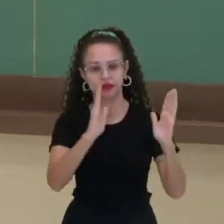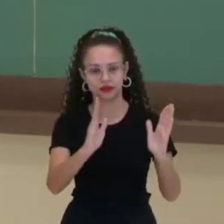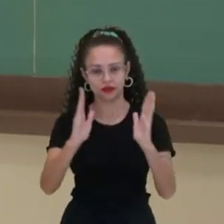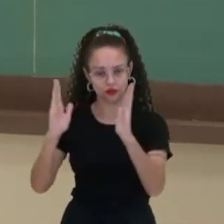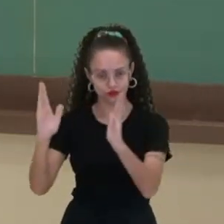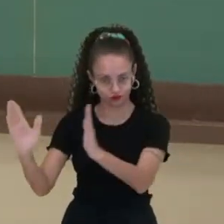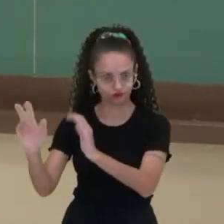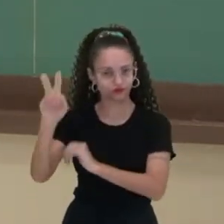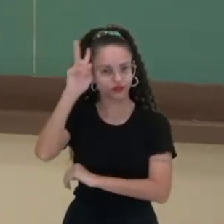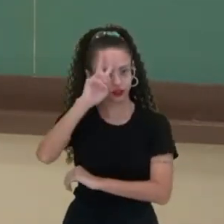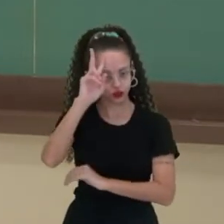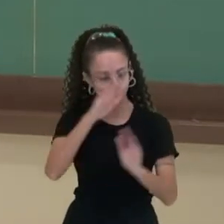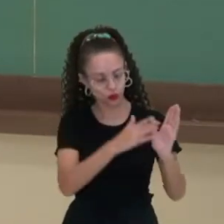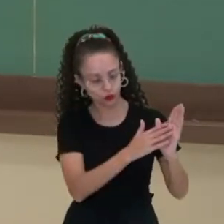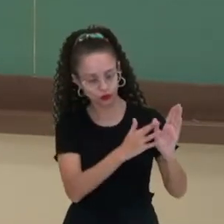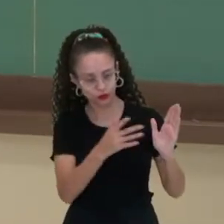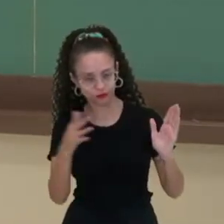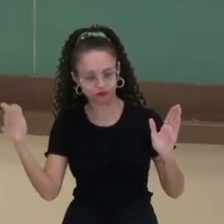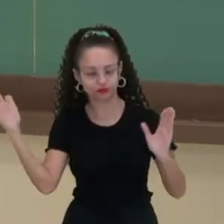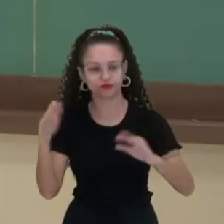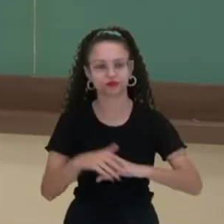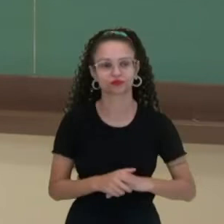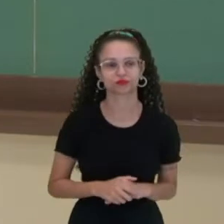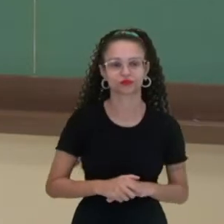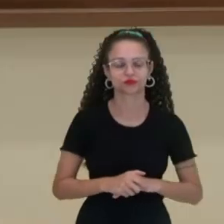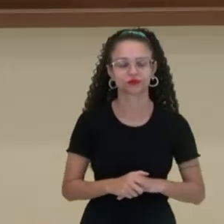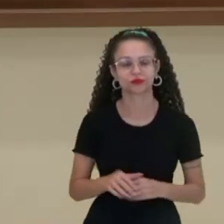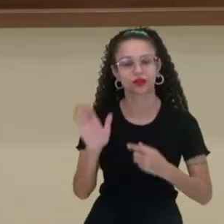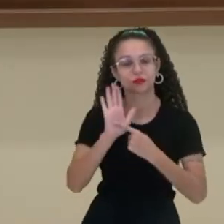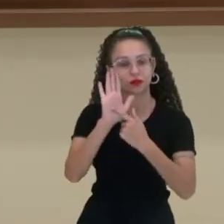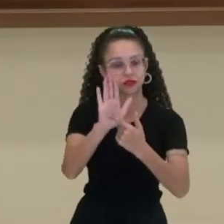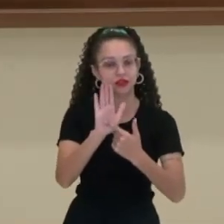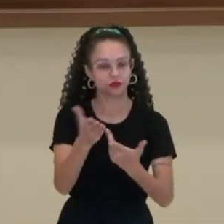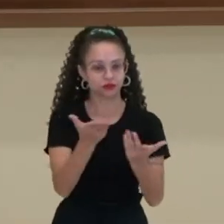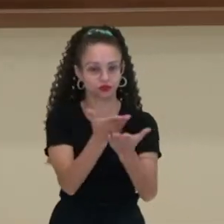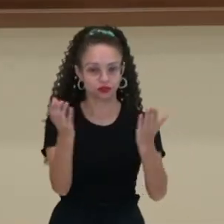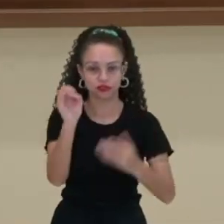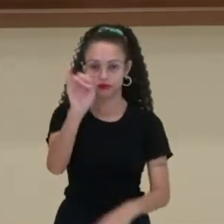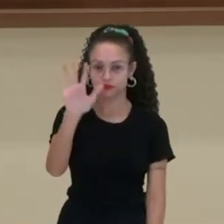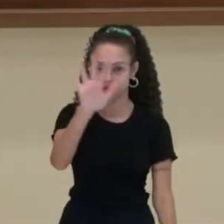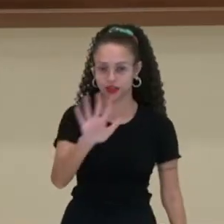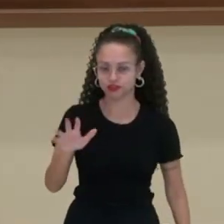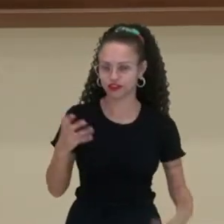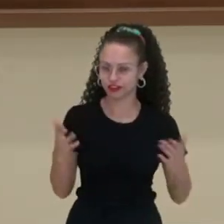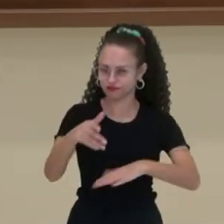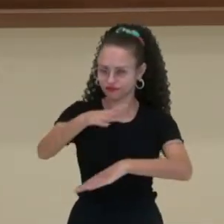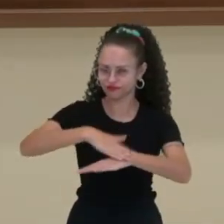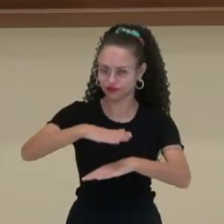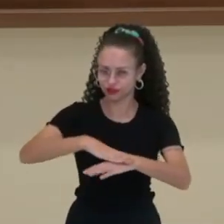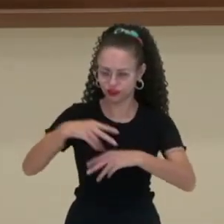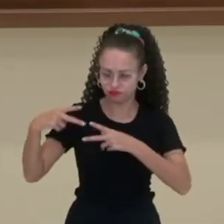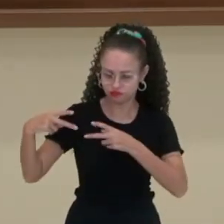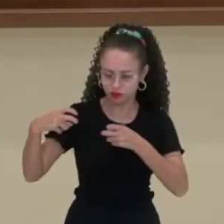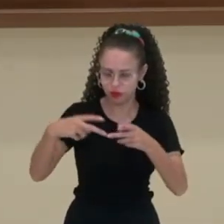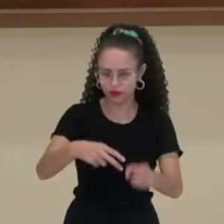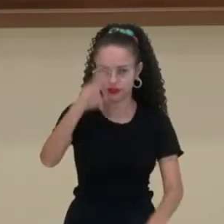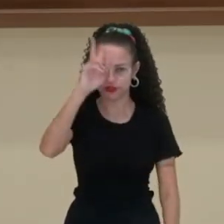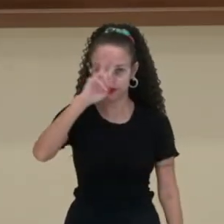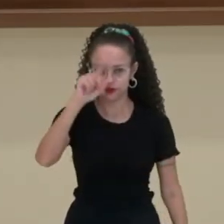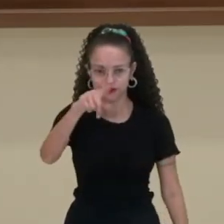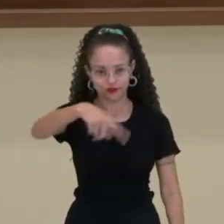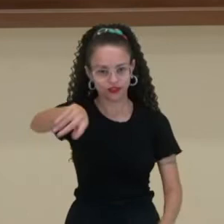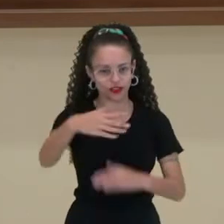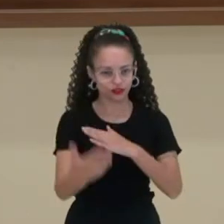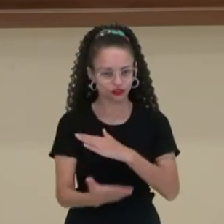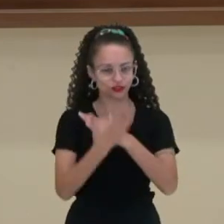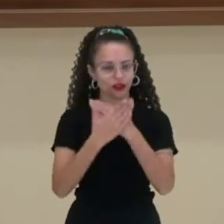períodos da história. Eu trago para vocês agora uma imagem, gostaria que vocês fossem os historiadores ativos e nossos auxiliares aí